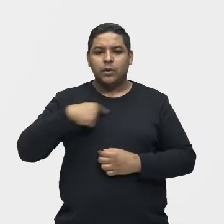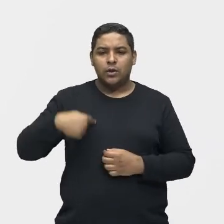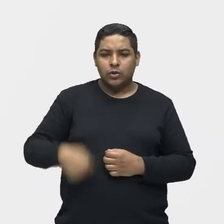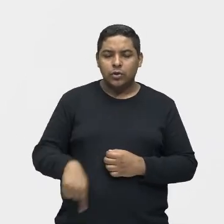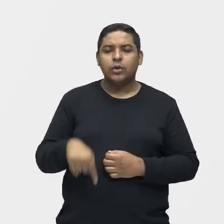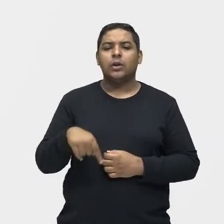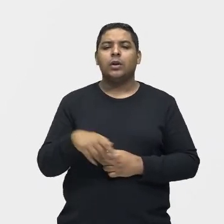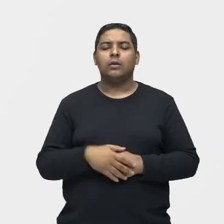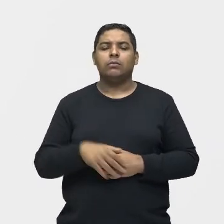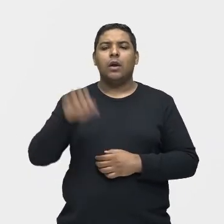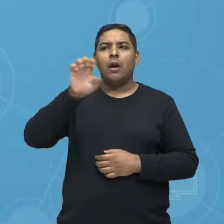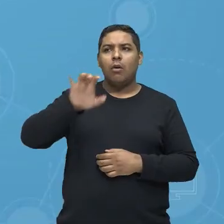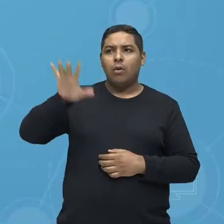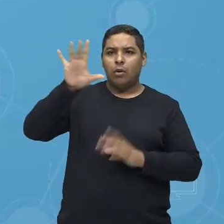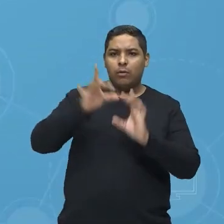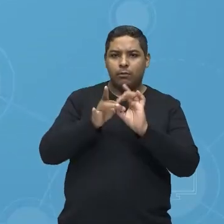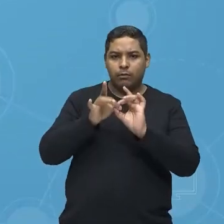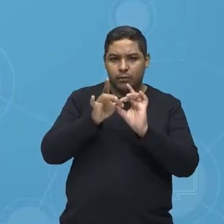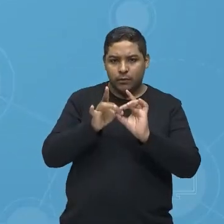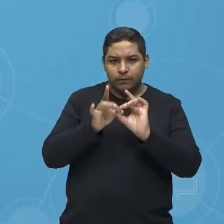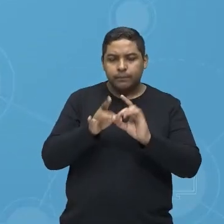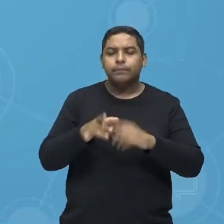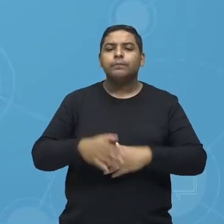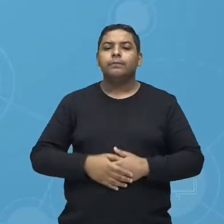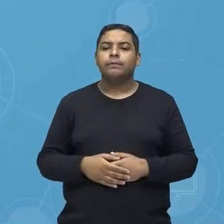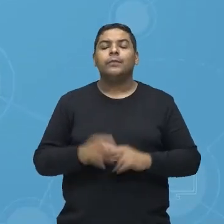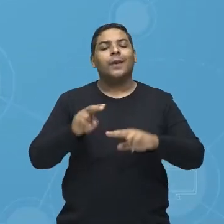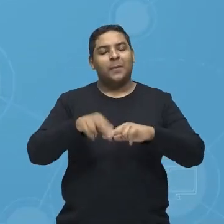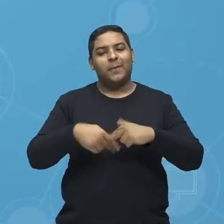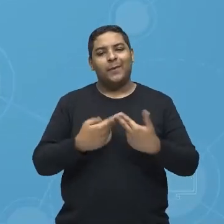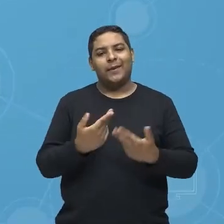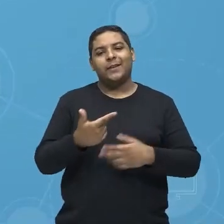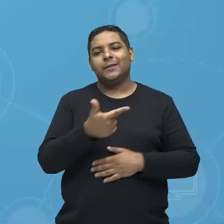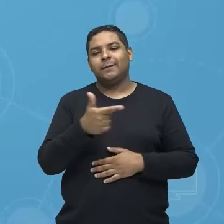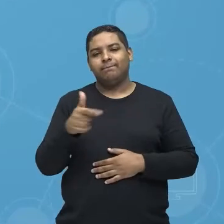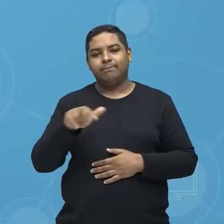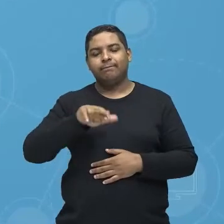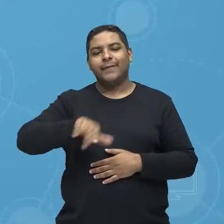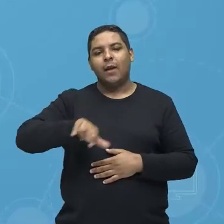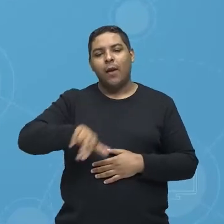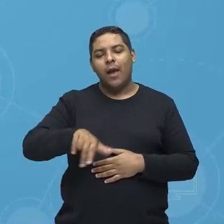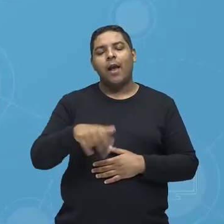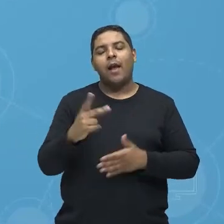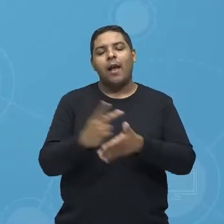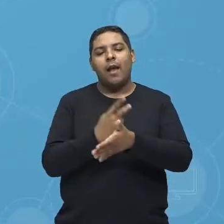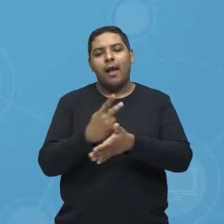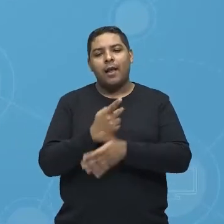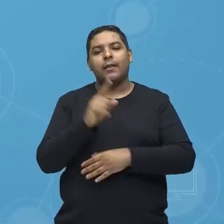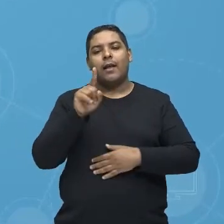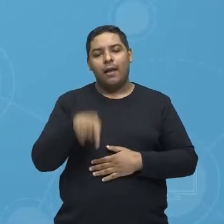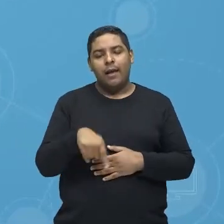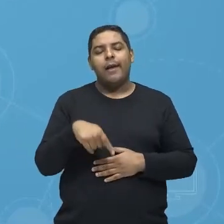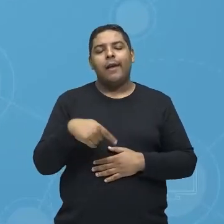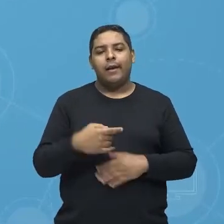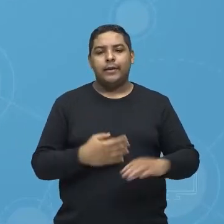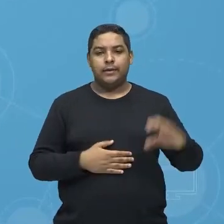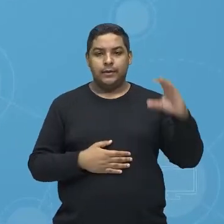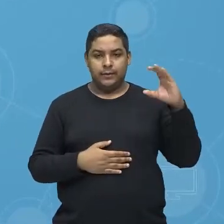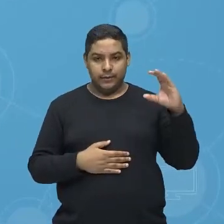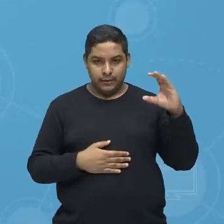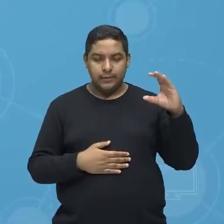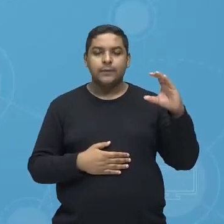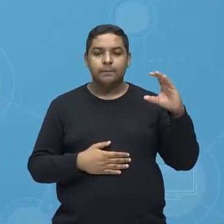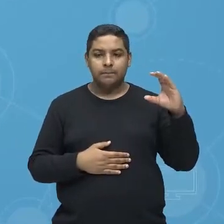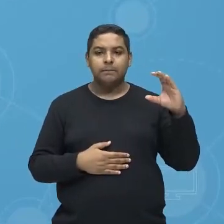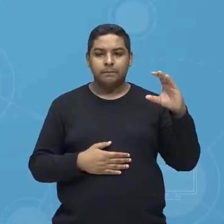União Europeia, tá certo, gente? Então, por isso que aqui não vai corresponder aí a essas características dos Estados Unidos, vai ser a